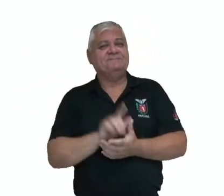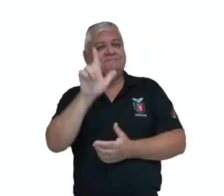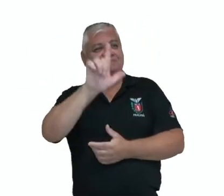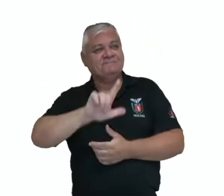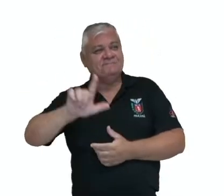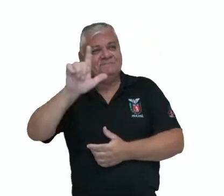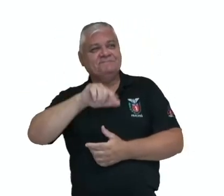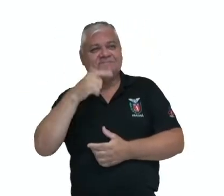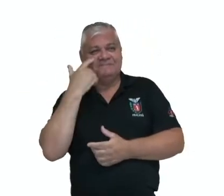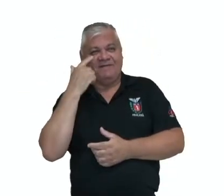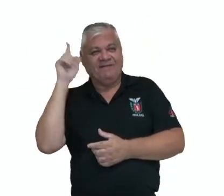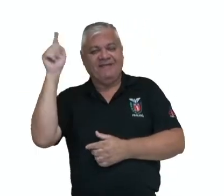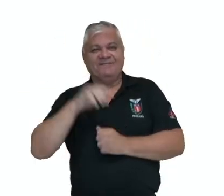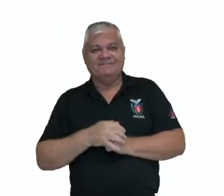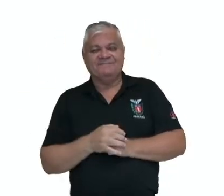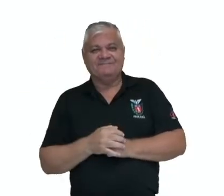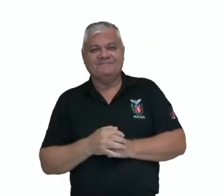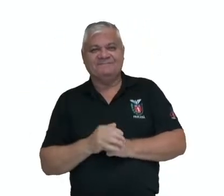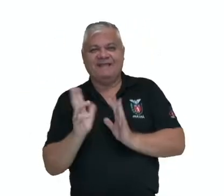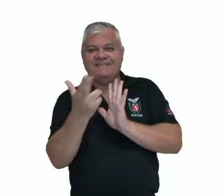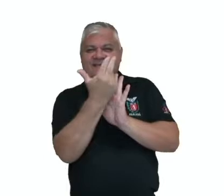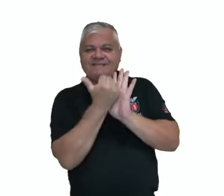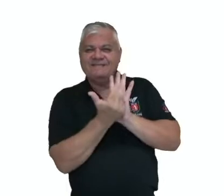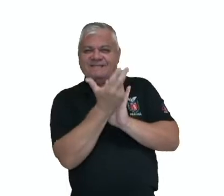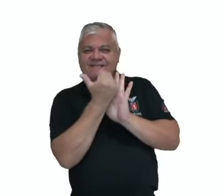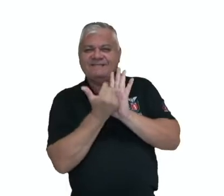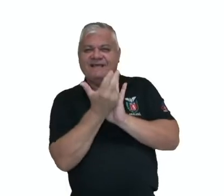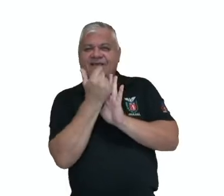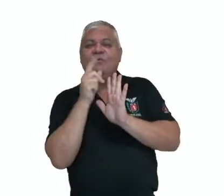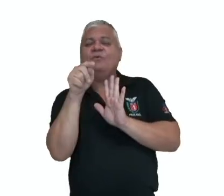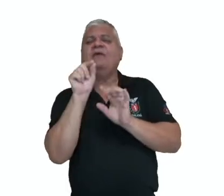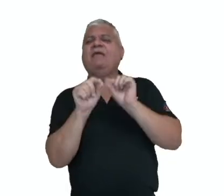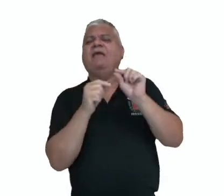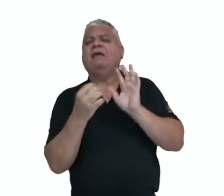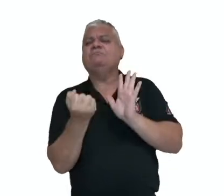Essa animação mostra o que é a estilogravura, que